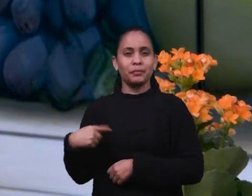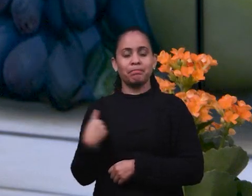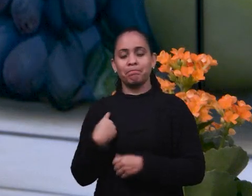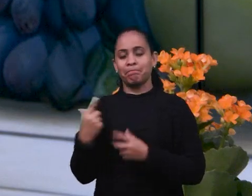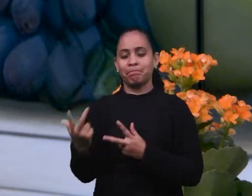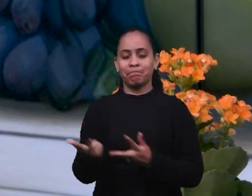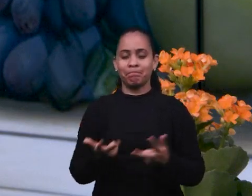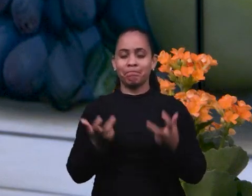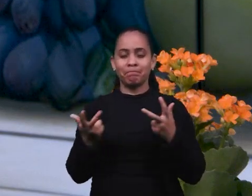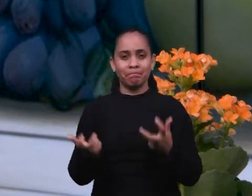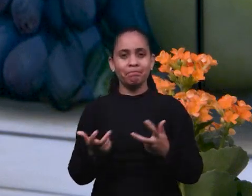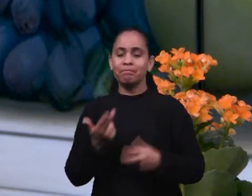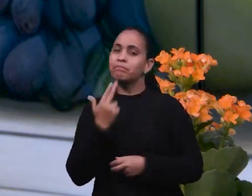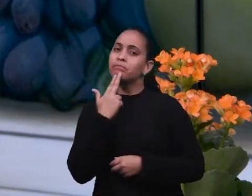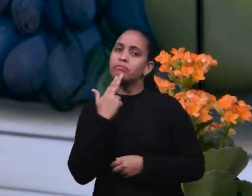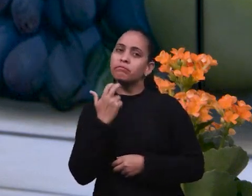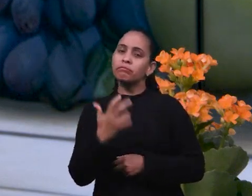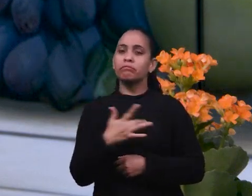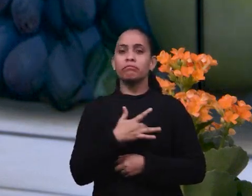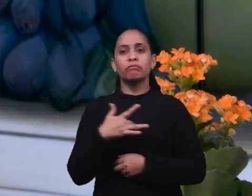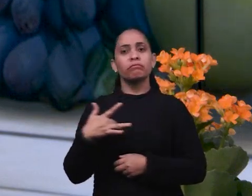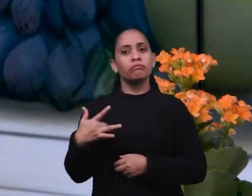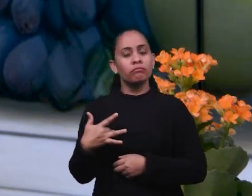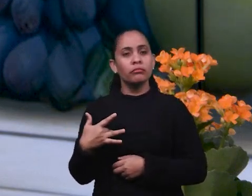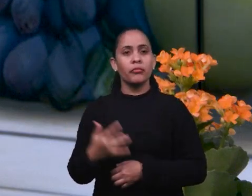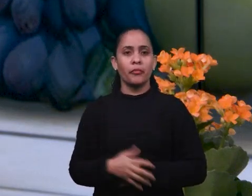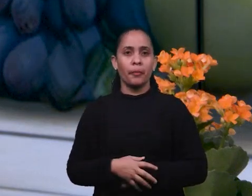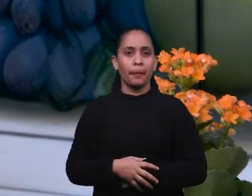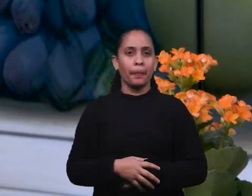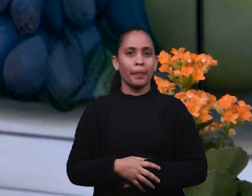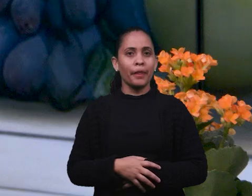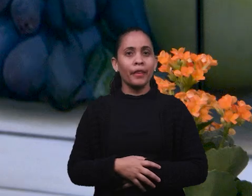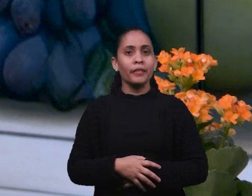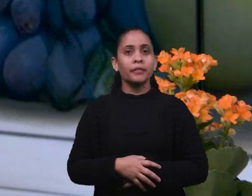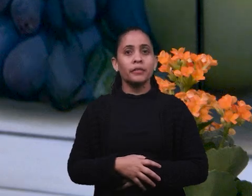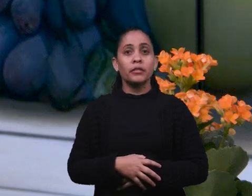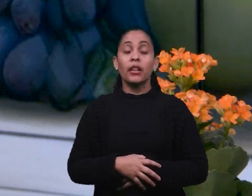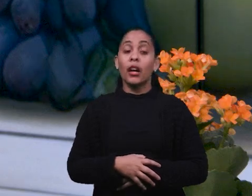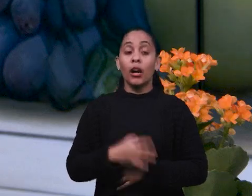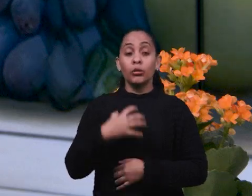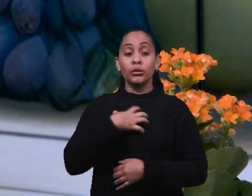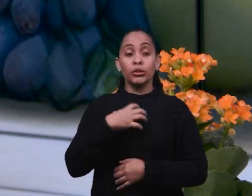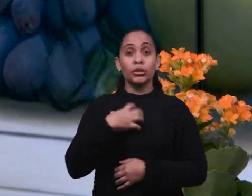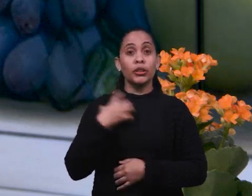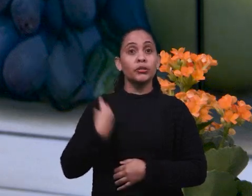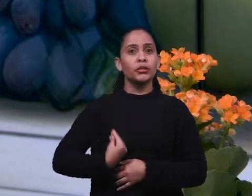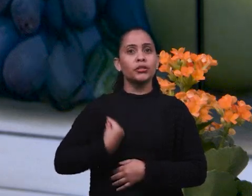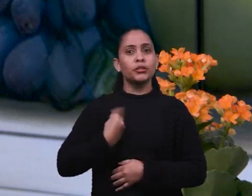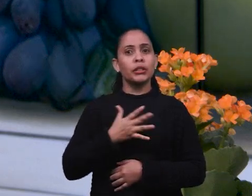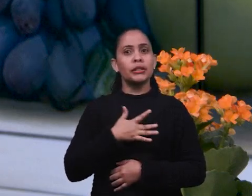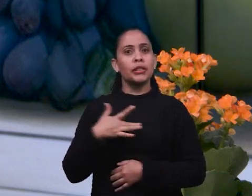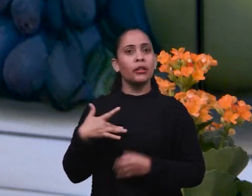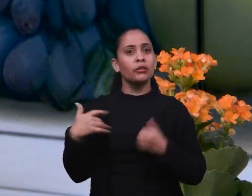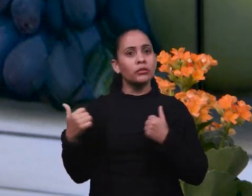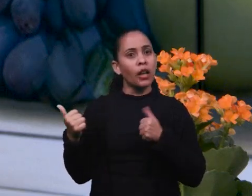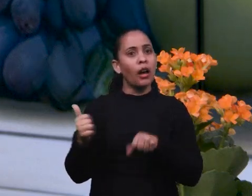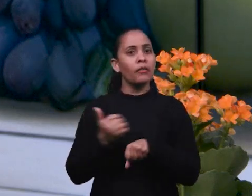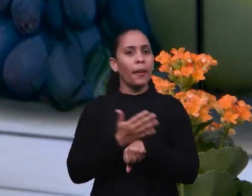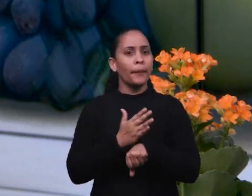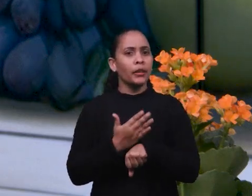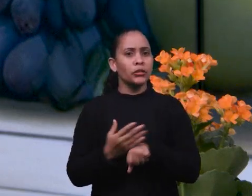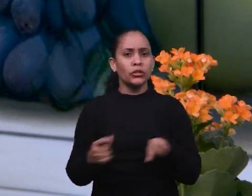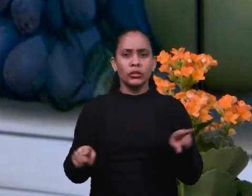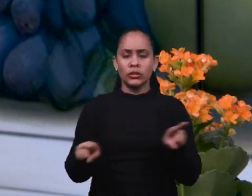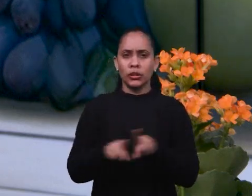começa a ver ali que uma nutrição saudável já nos remete a um estilo de vida também mais saudável, a prática